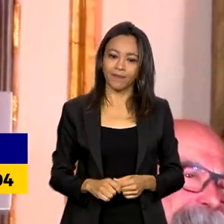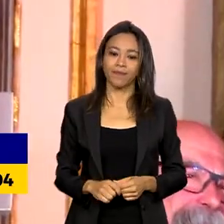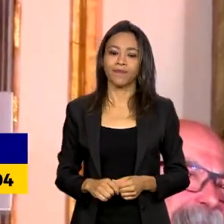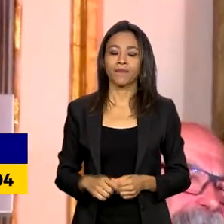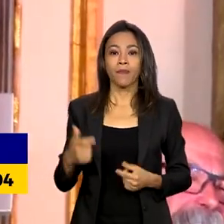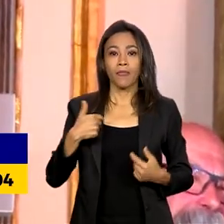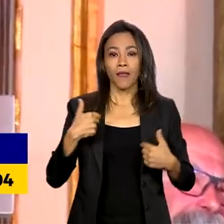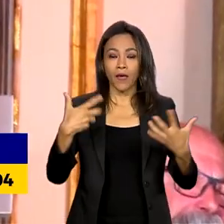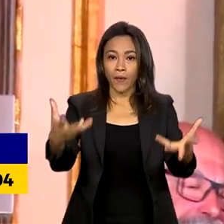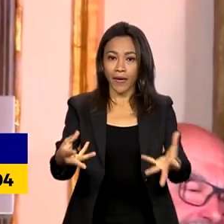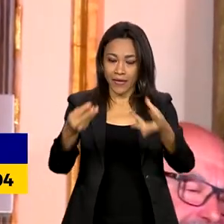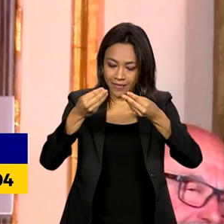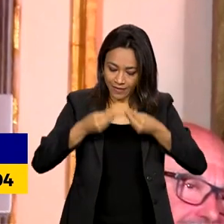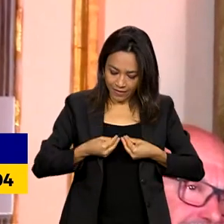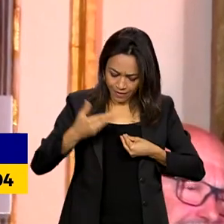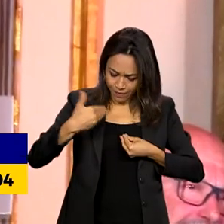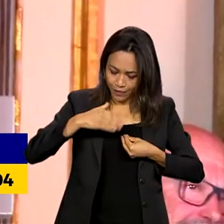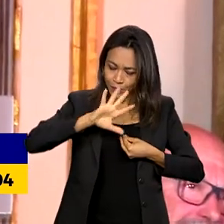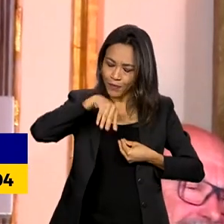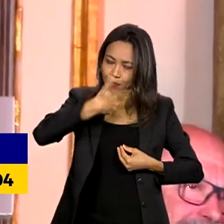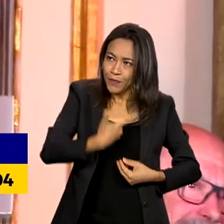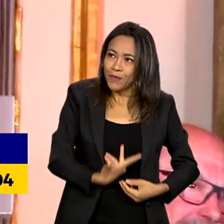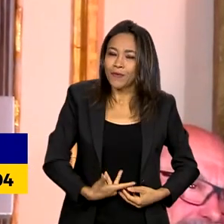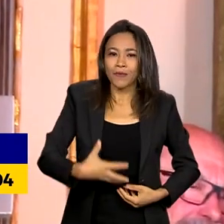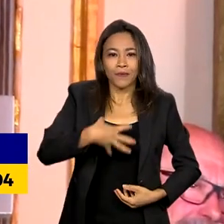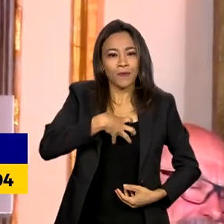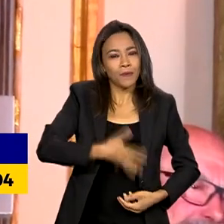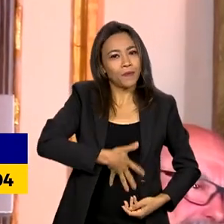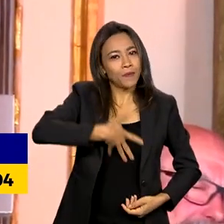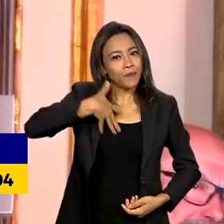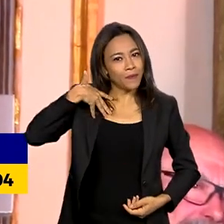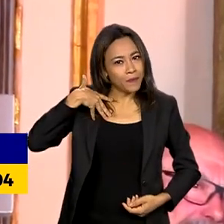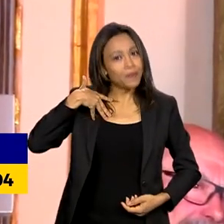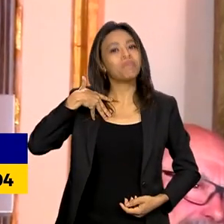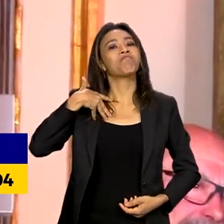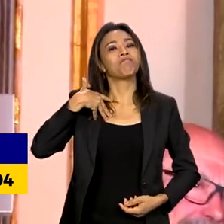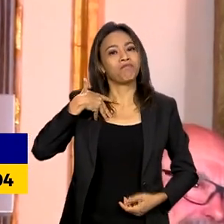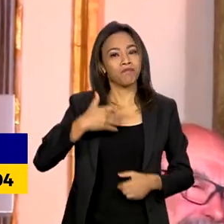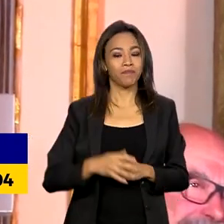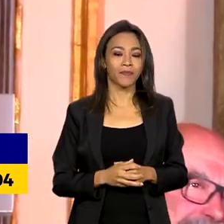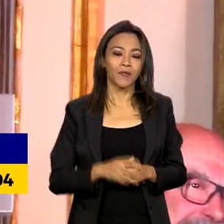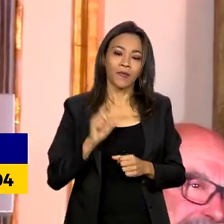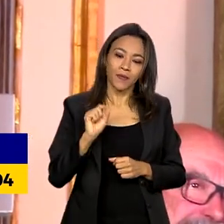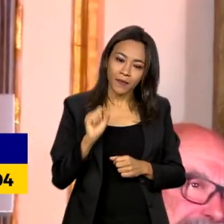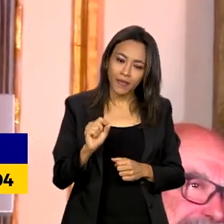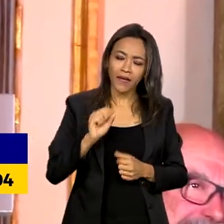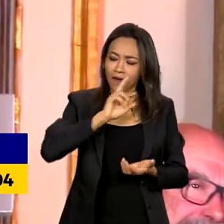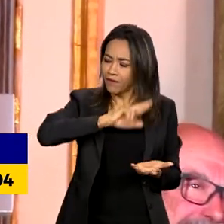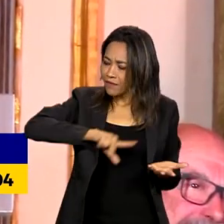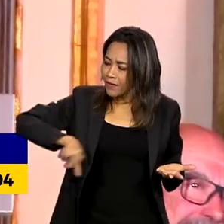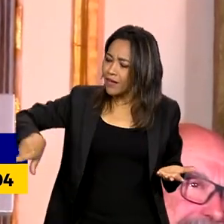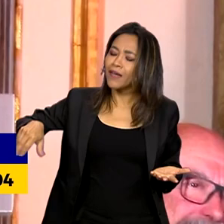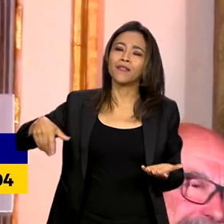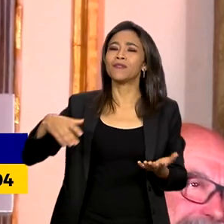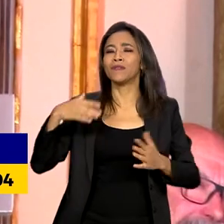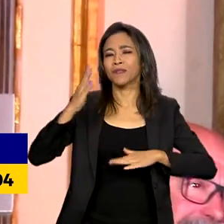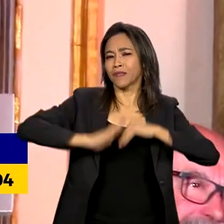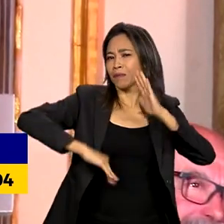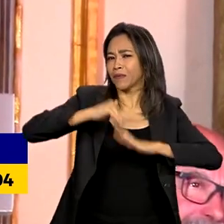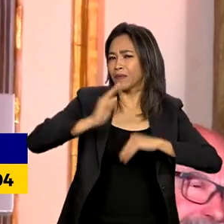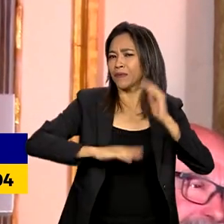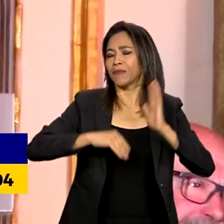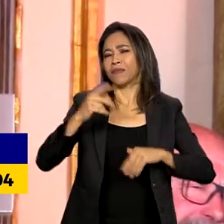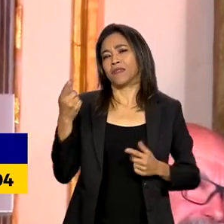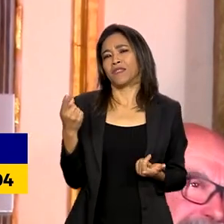Recebo este prêmio menos como uma honraria pessoal e mais como um desagravo a tantos autores e artistas brasileiros